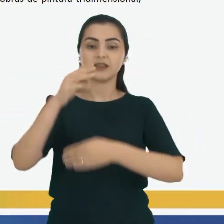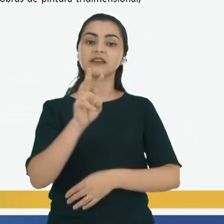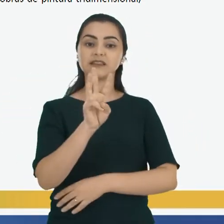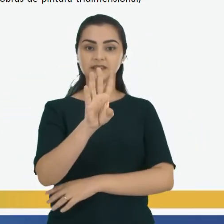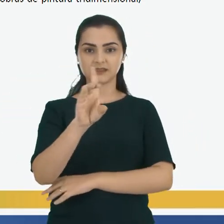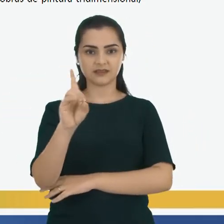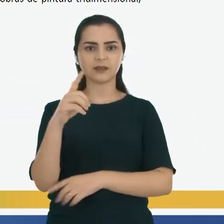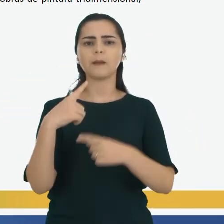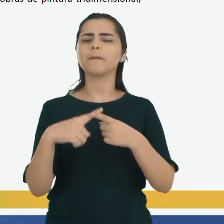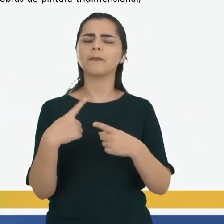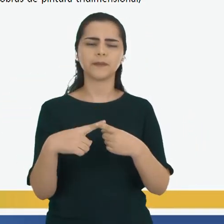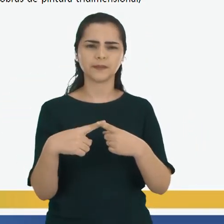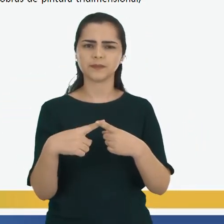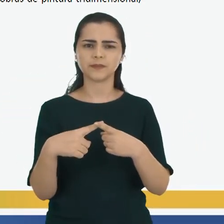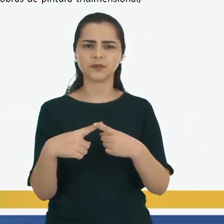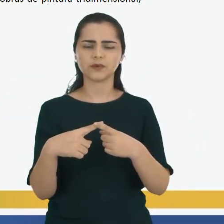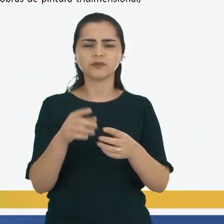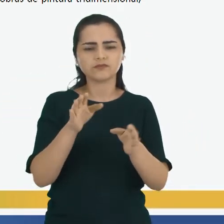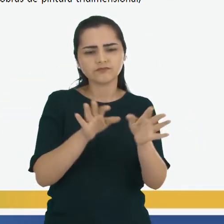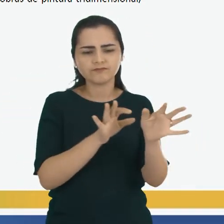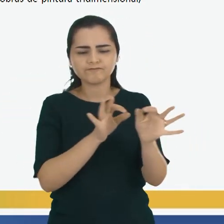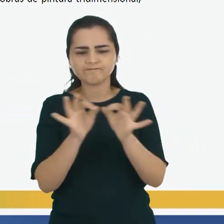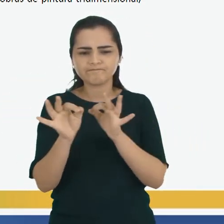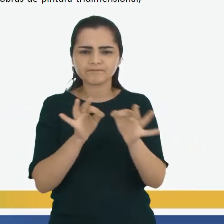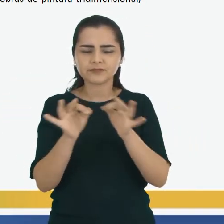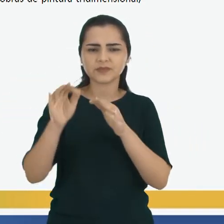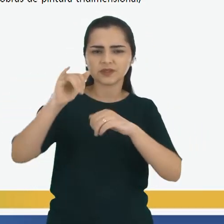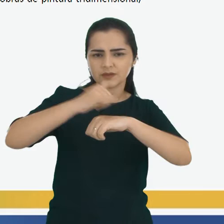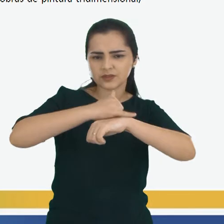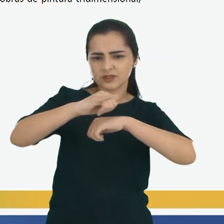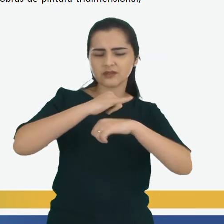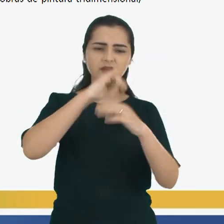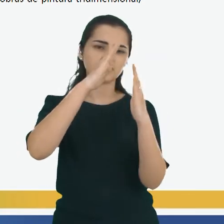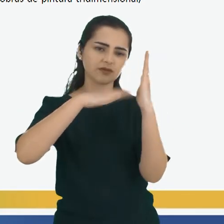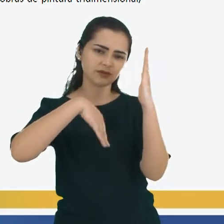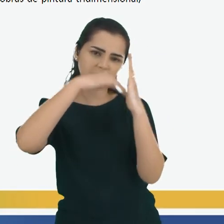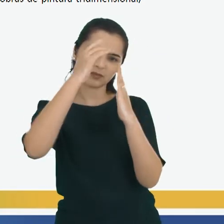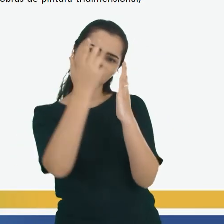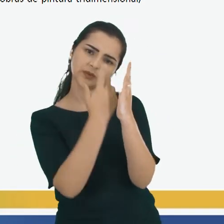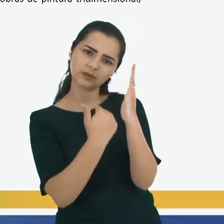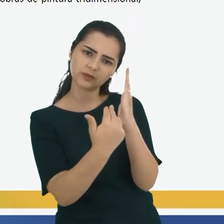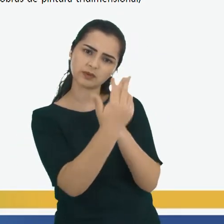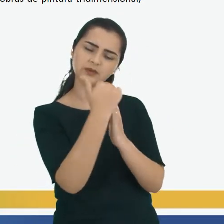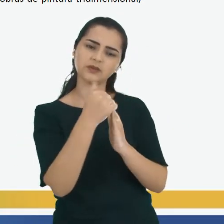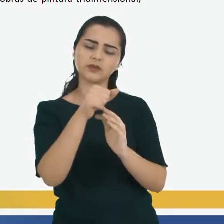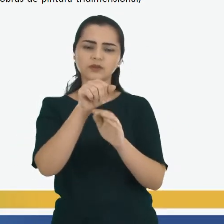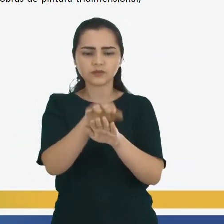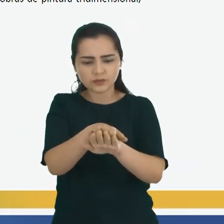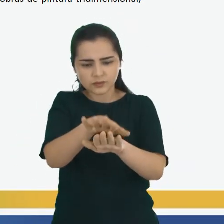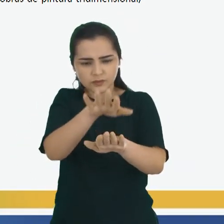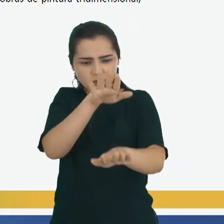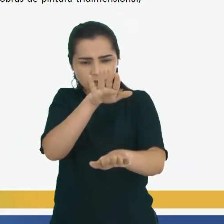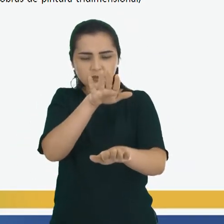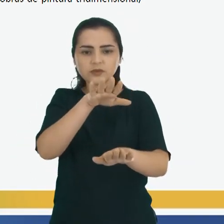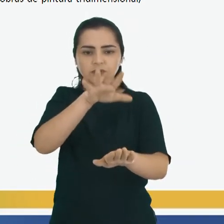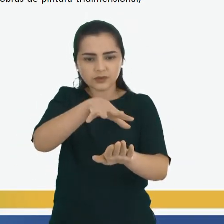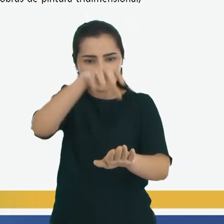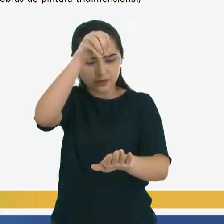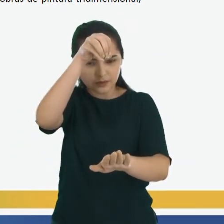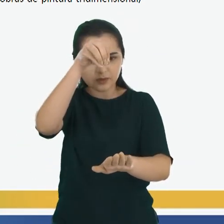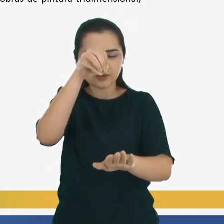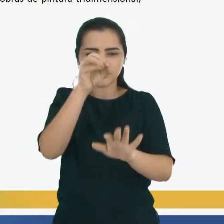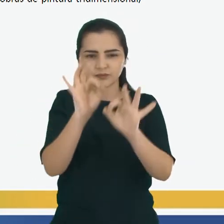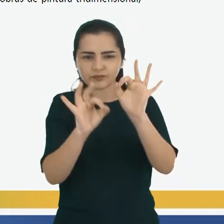tridimensionalismo. Por quê? É o recurso do desenho, da pintura e a luz e a sombra em um ângulo correto